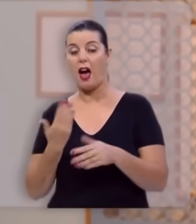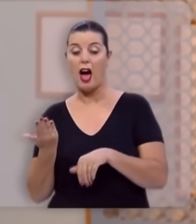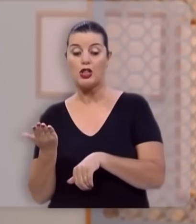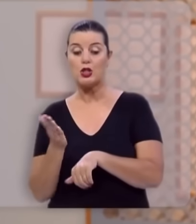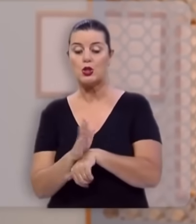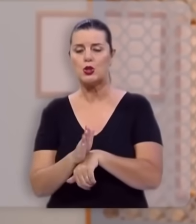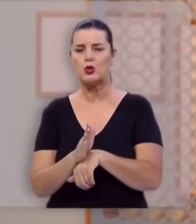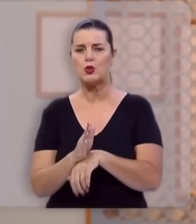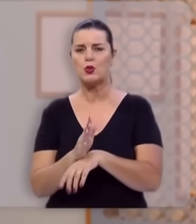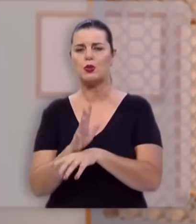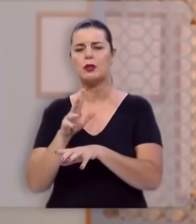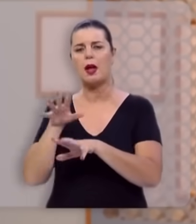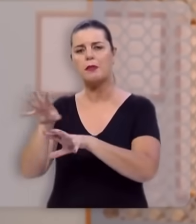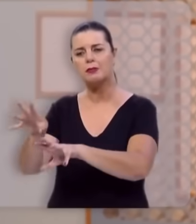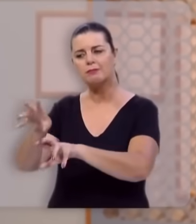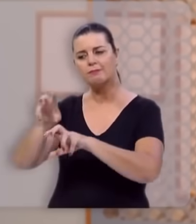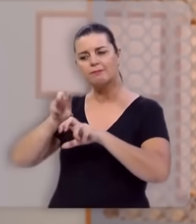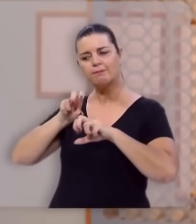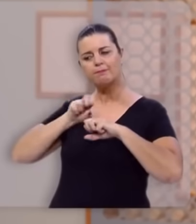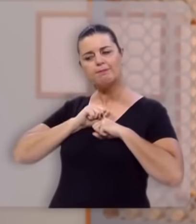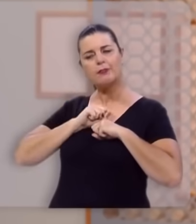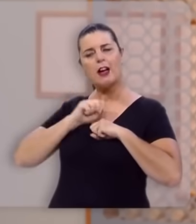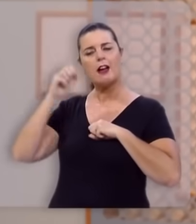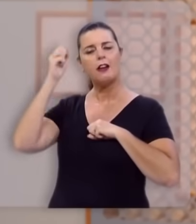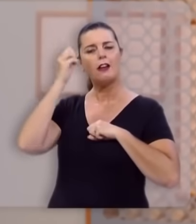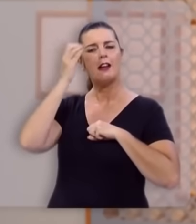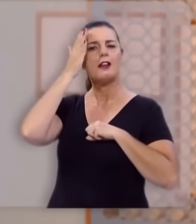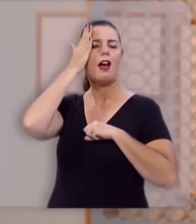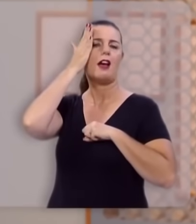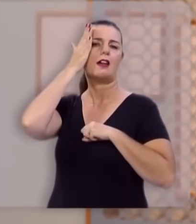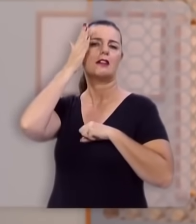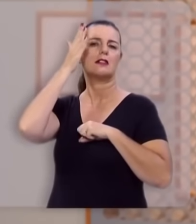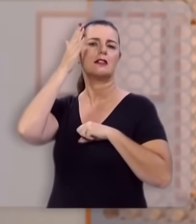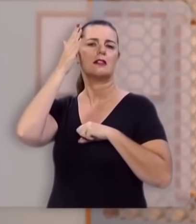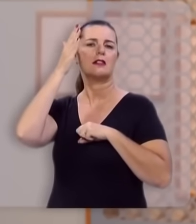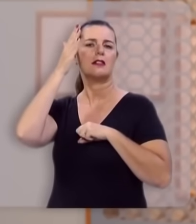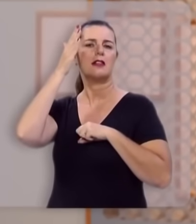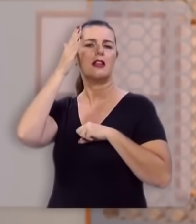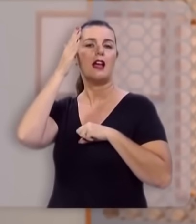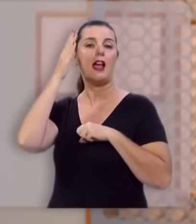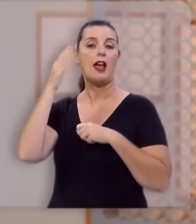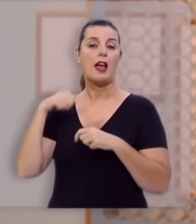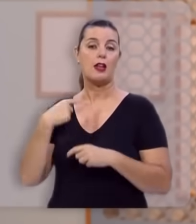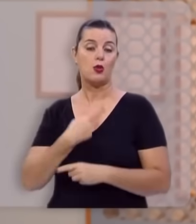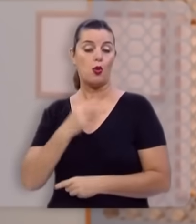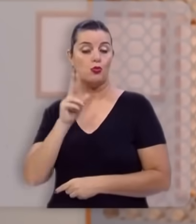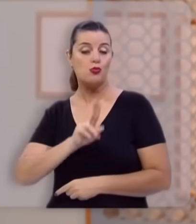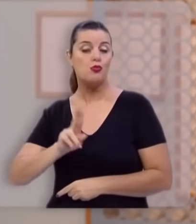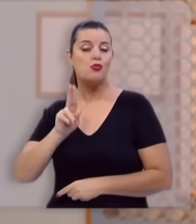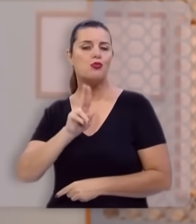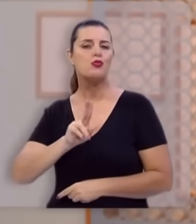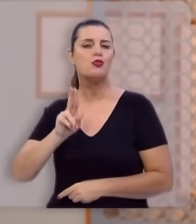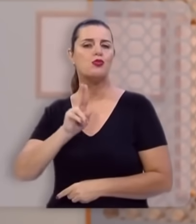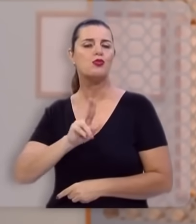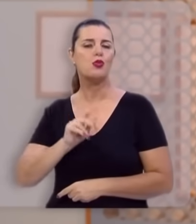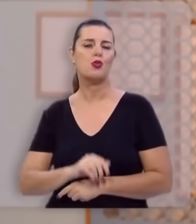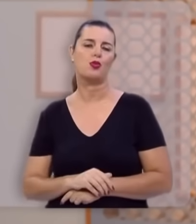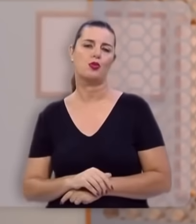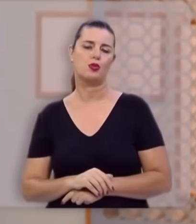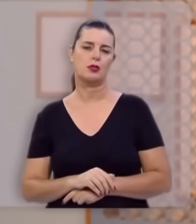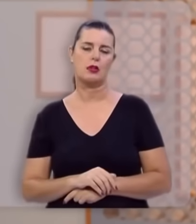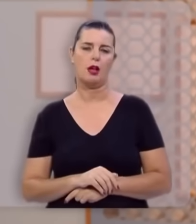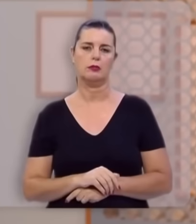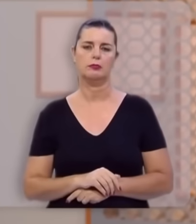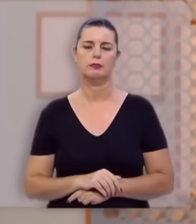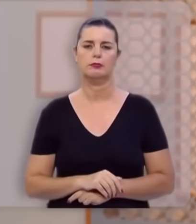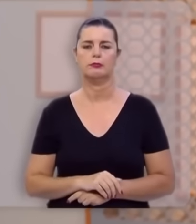apropriação da graça. A fé é a causa instrumental e não a causa meritória.